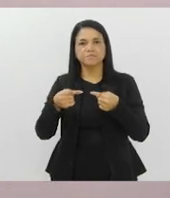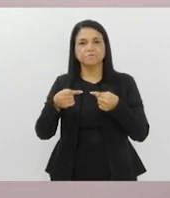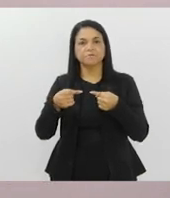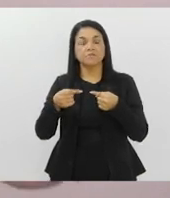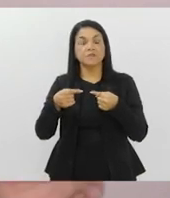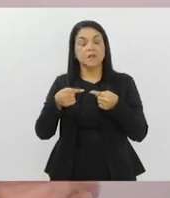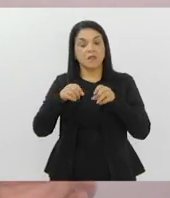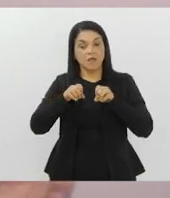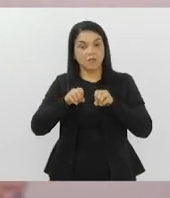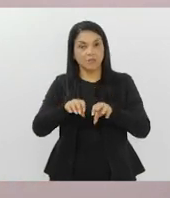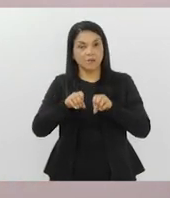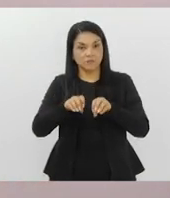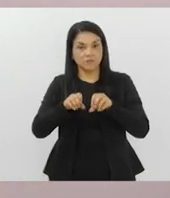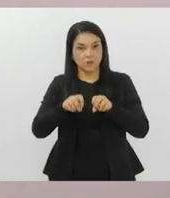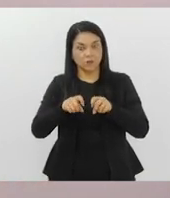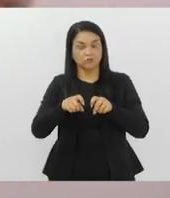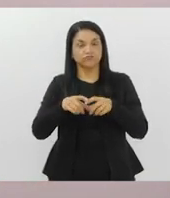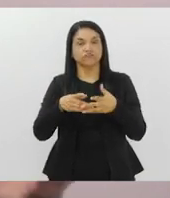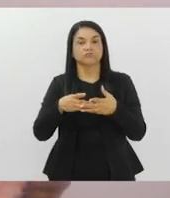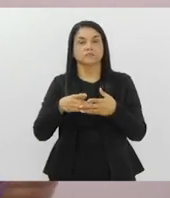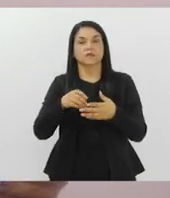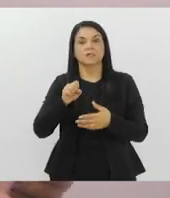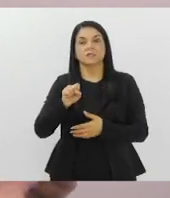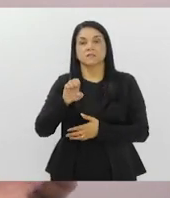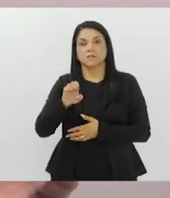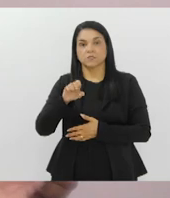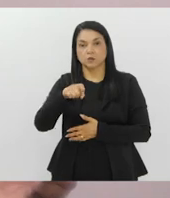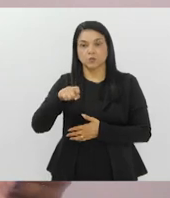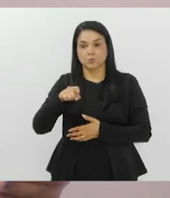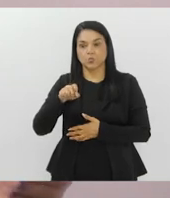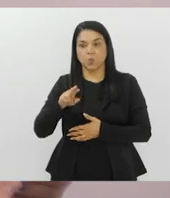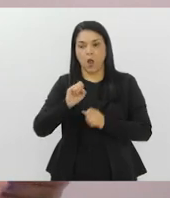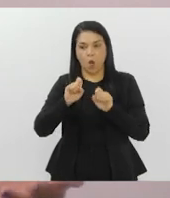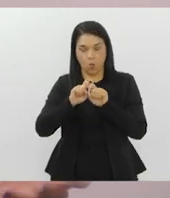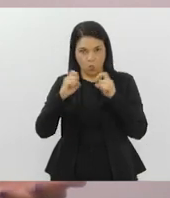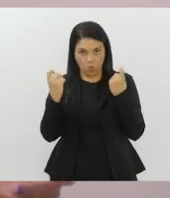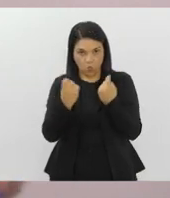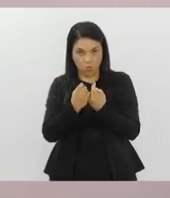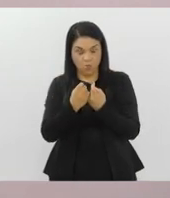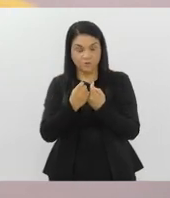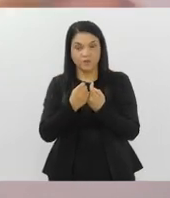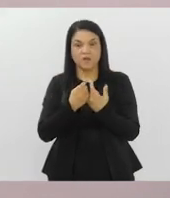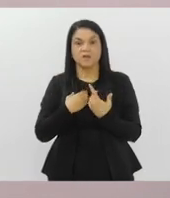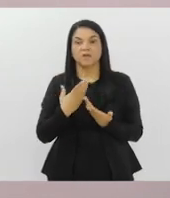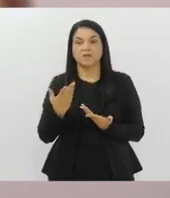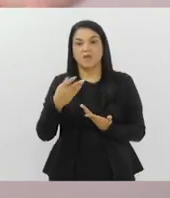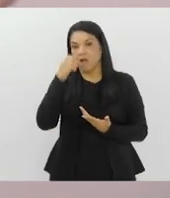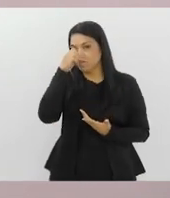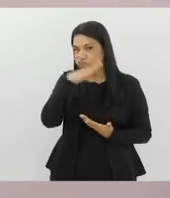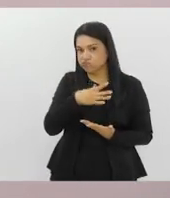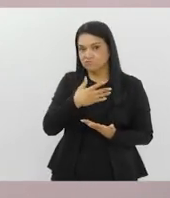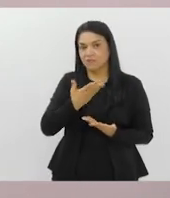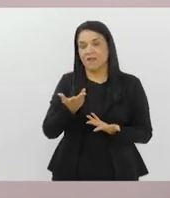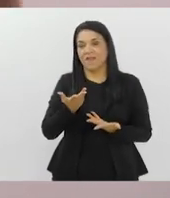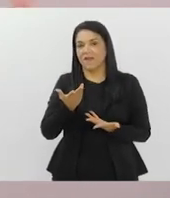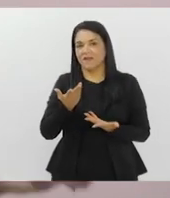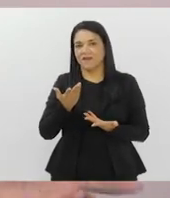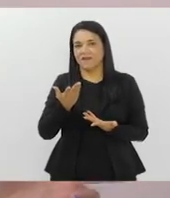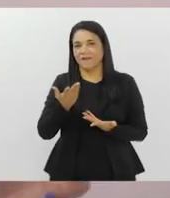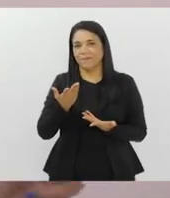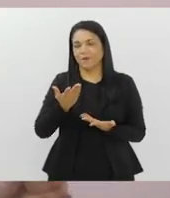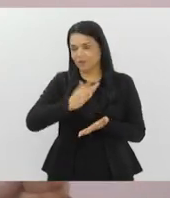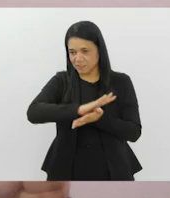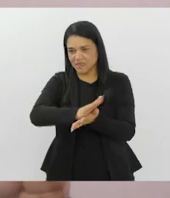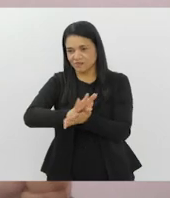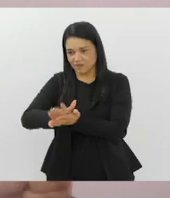à educação sexual encontram tabus absurdos. Então, essa criança, essa adolescente que está iniciando